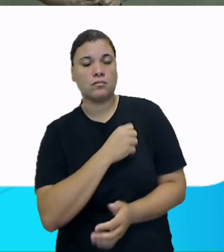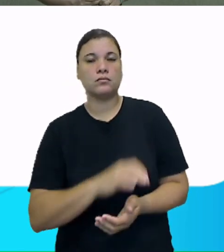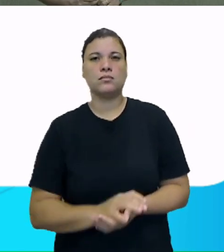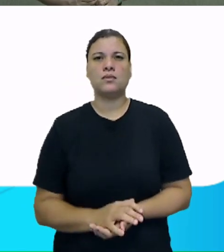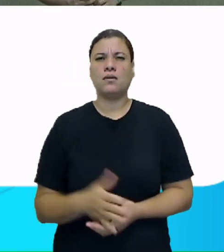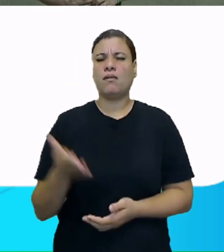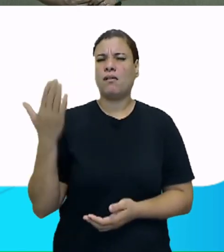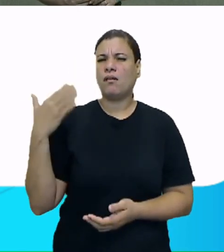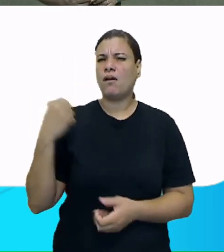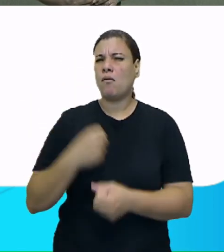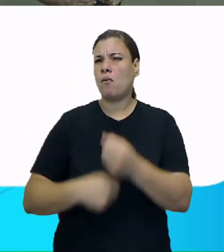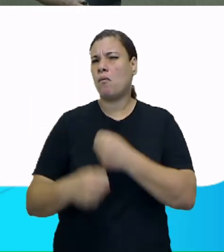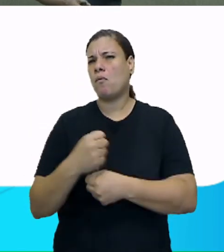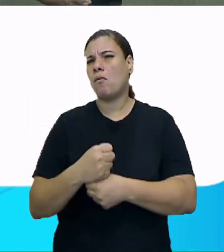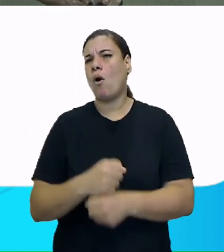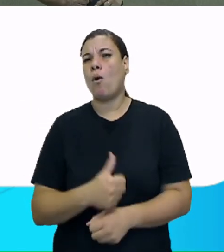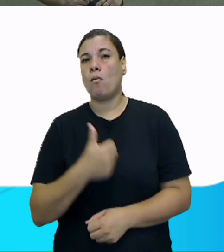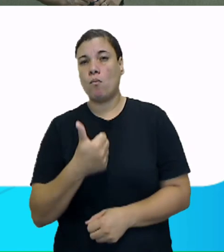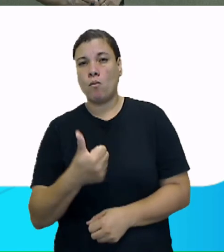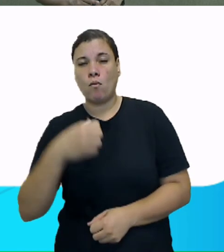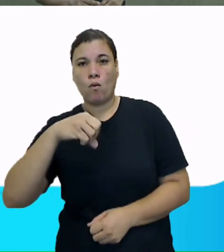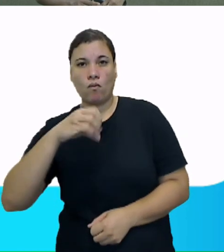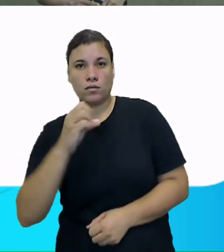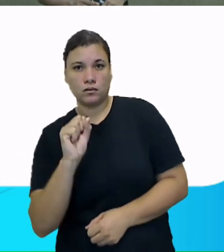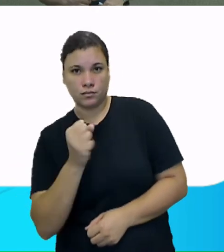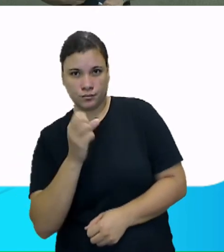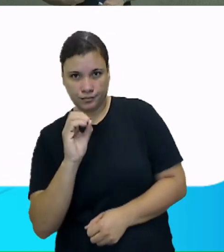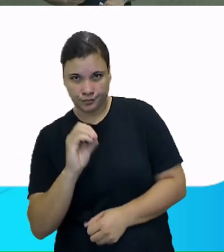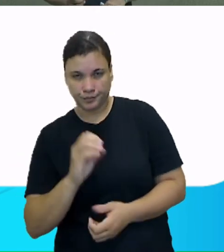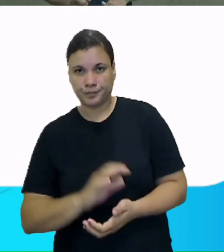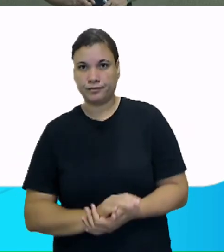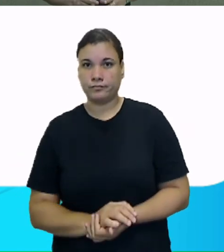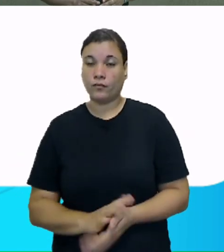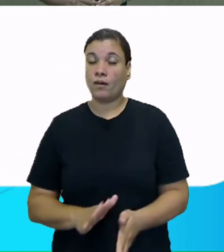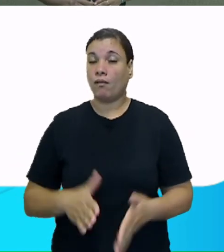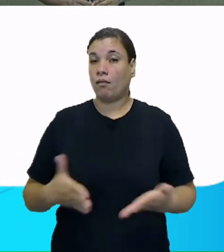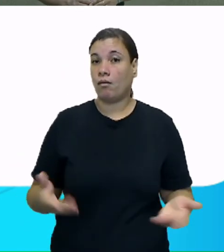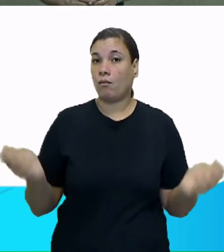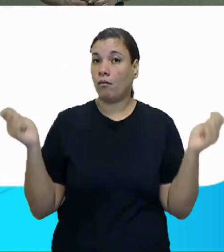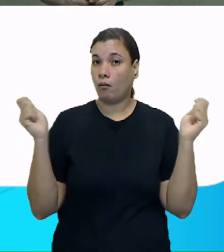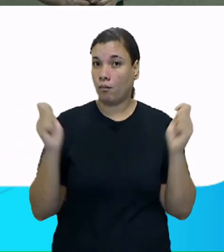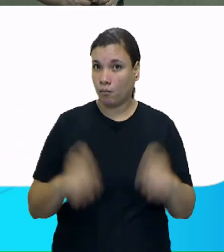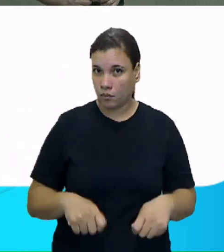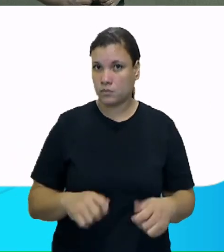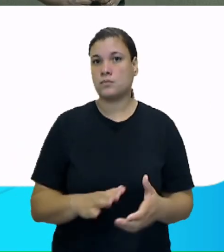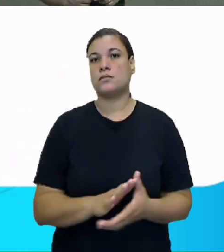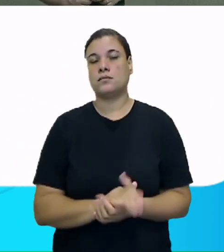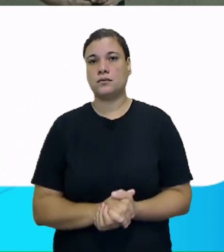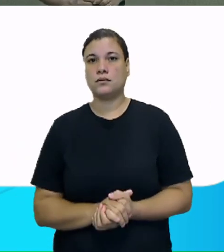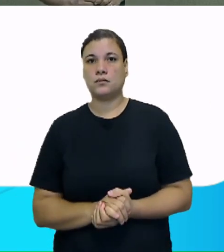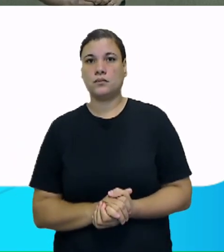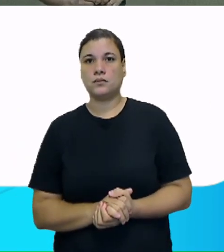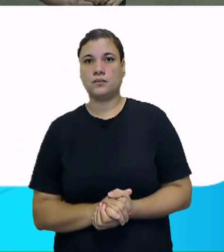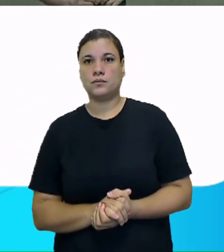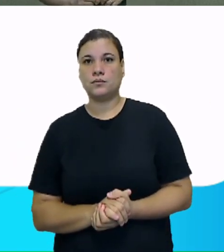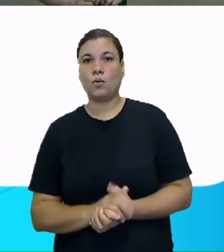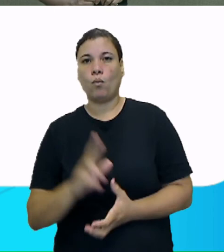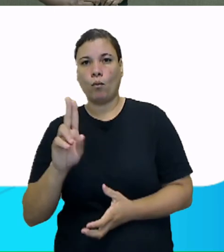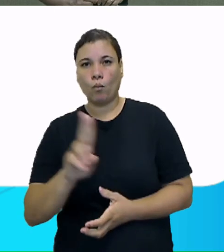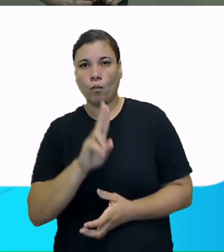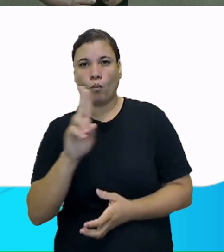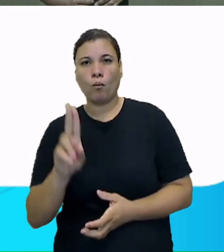1980. Então, com a possibilidade do uso de interfaces